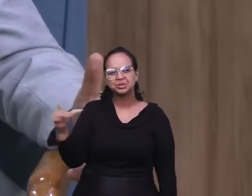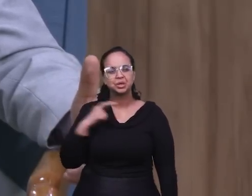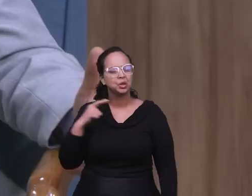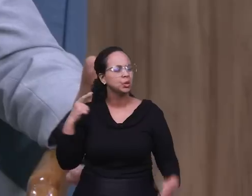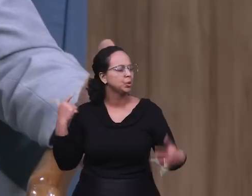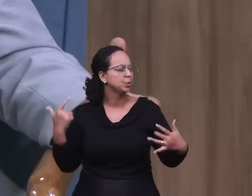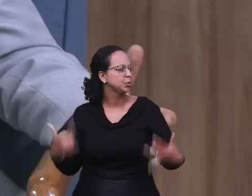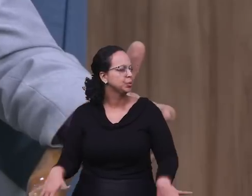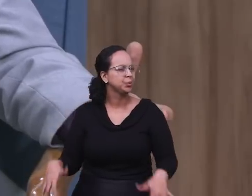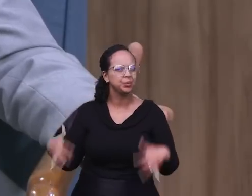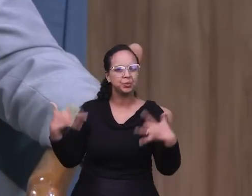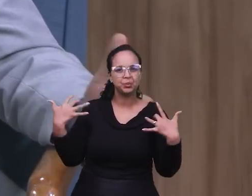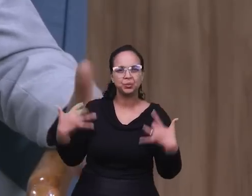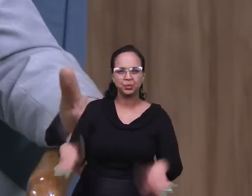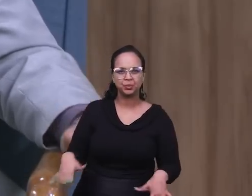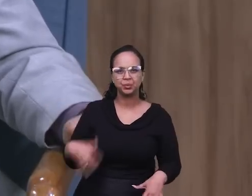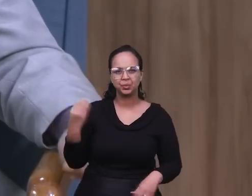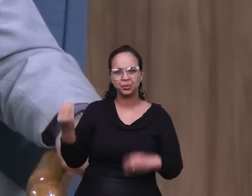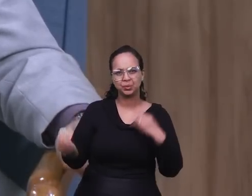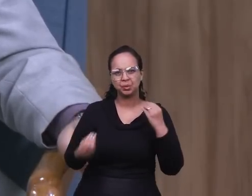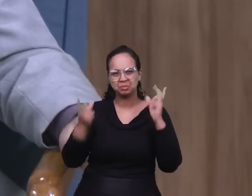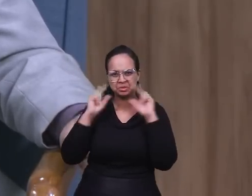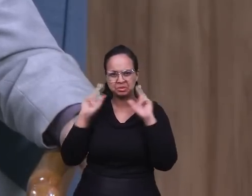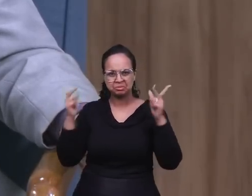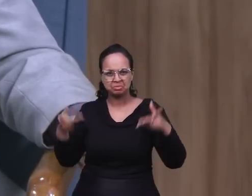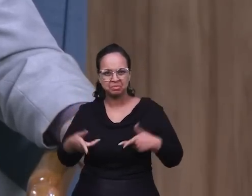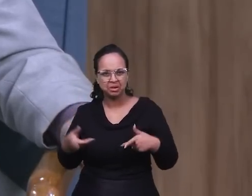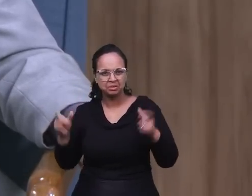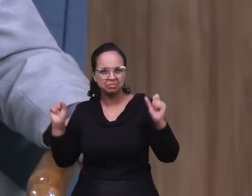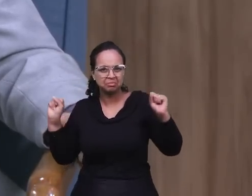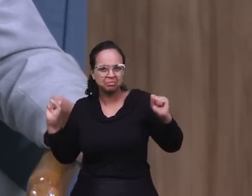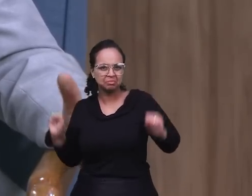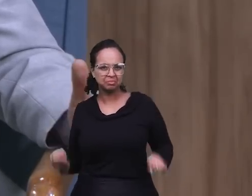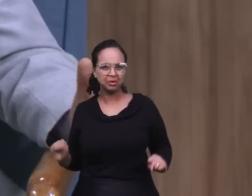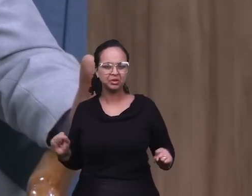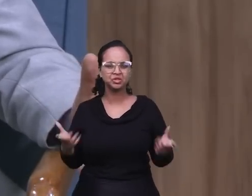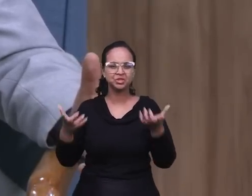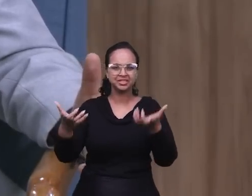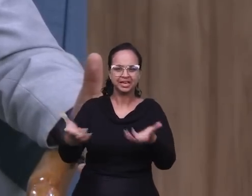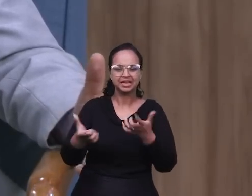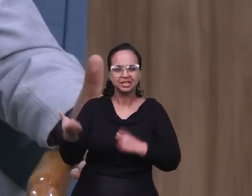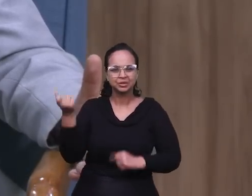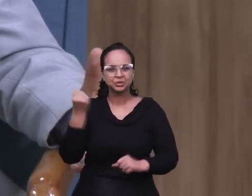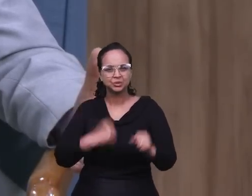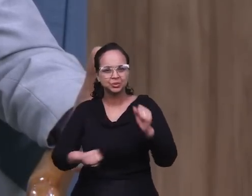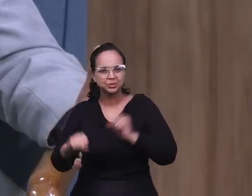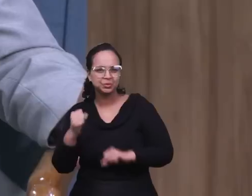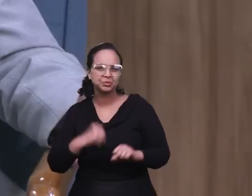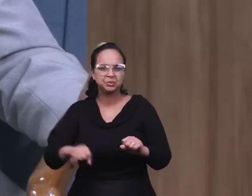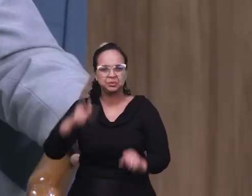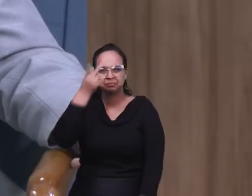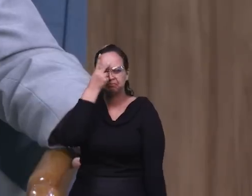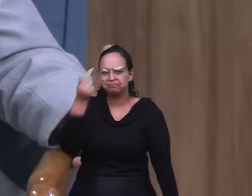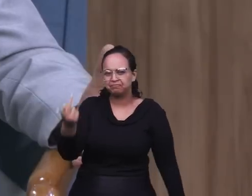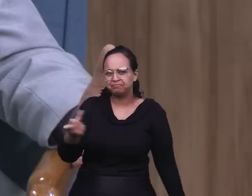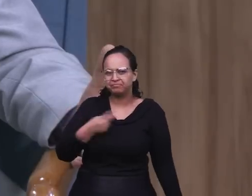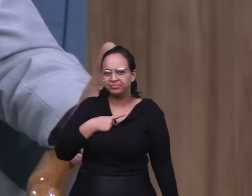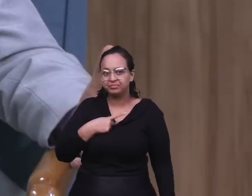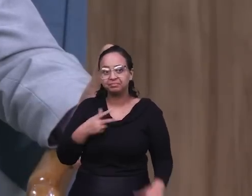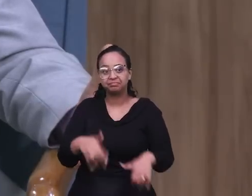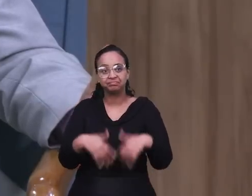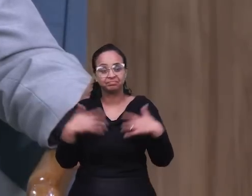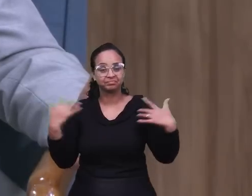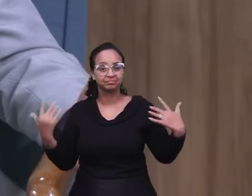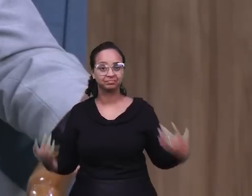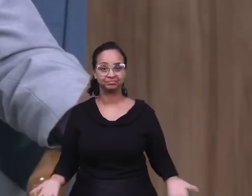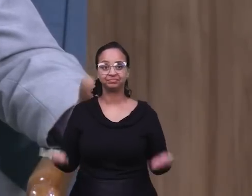grandeza e ostentação o quanto o ser humano pode investir em sua ânsia pela glória pessoal. Pois